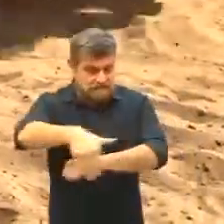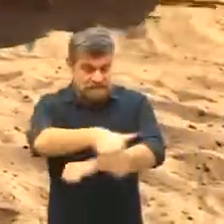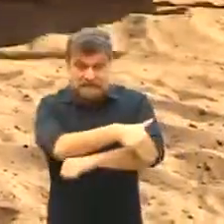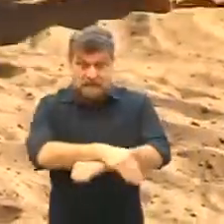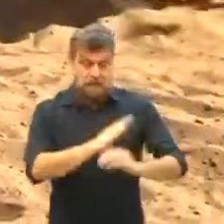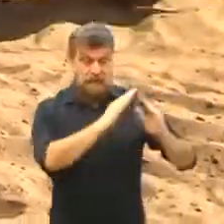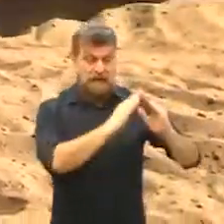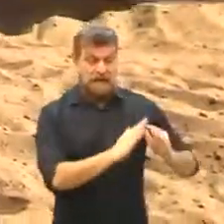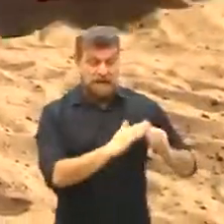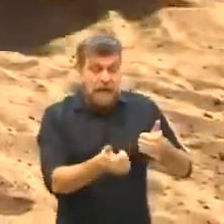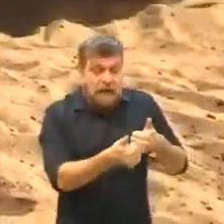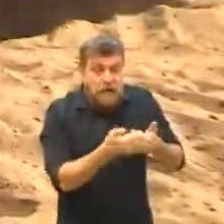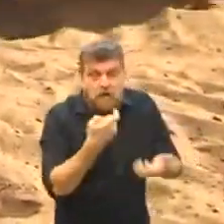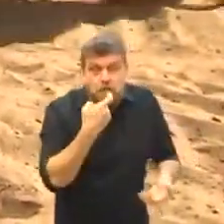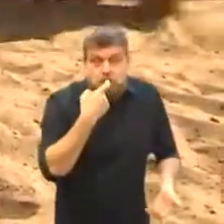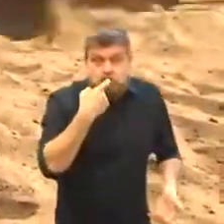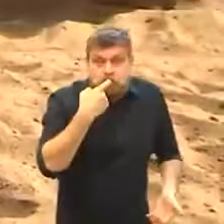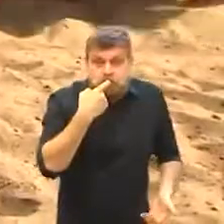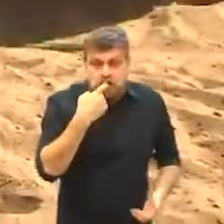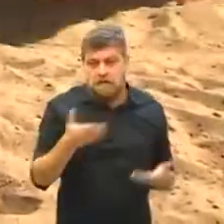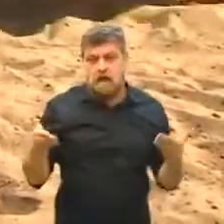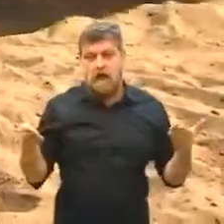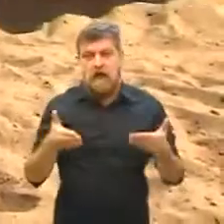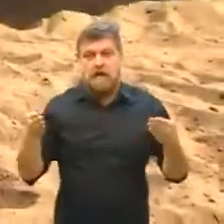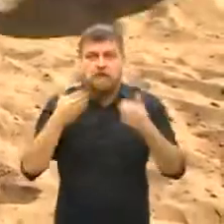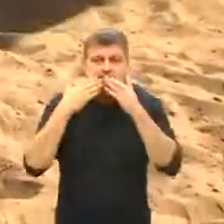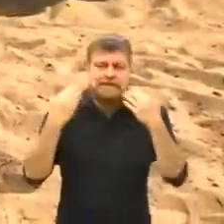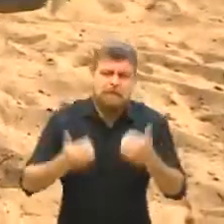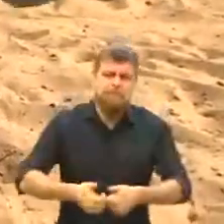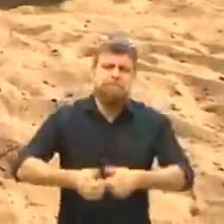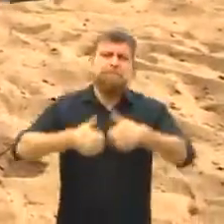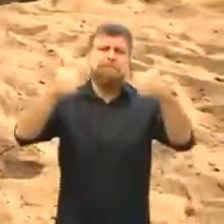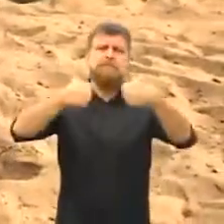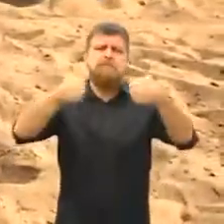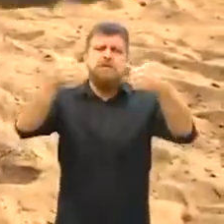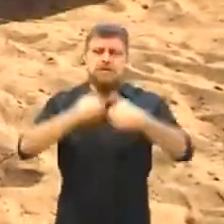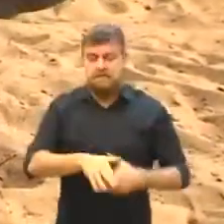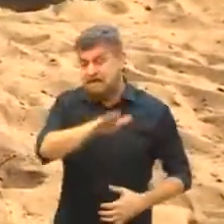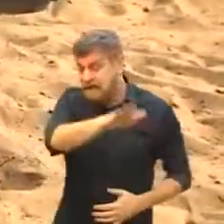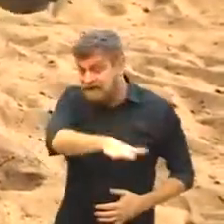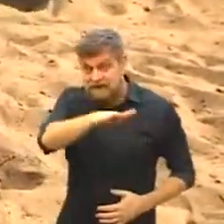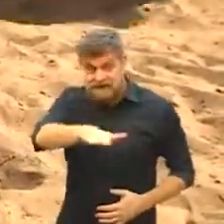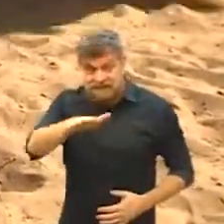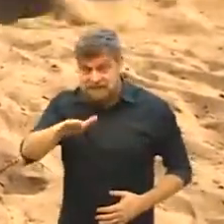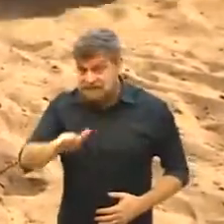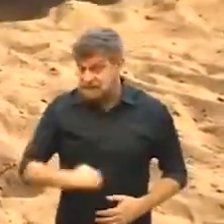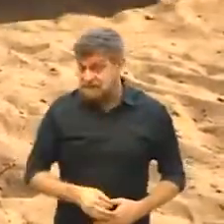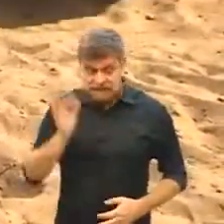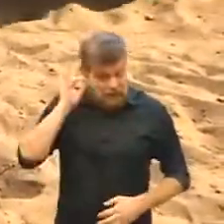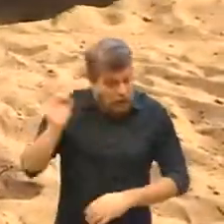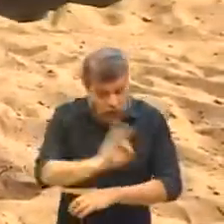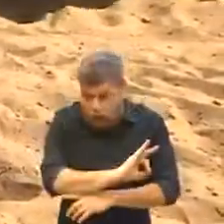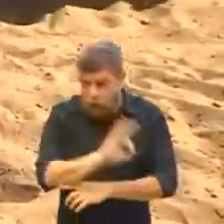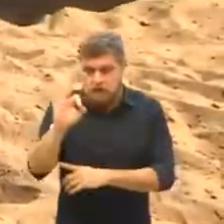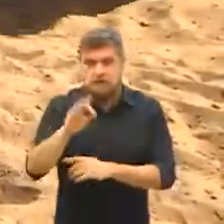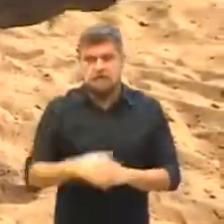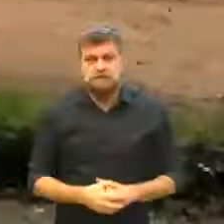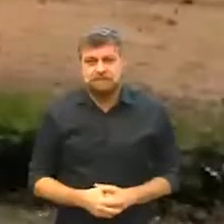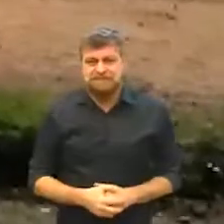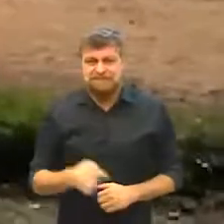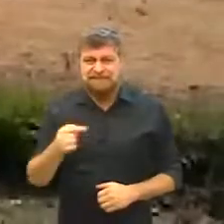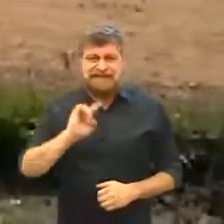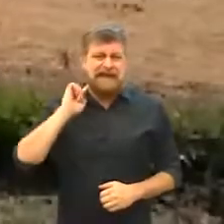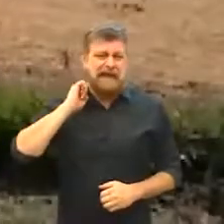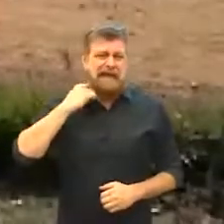eu moro nessa rua aqui com ela, é mais perto aqui para trazer. E agora então melhorou a situação da criançada. Bem. Nossa, melhorou muito bem, viu? Tá ótimo